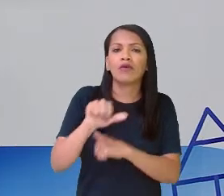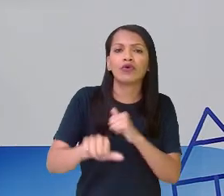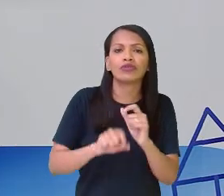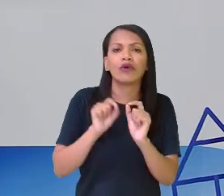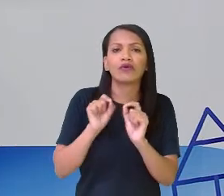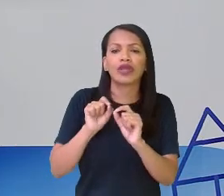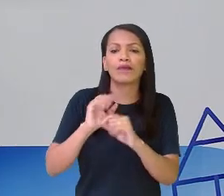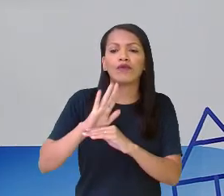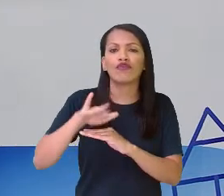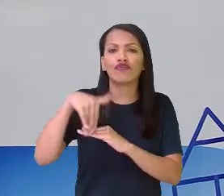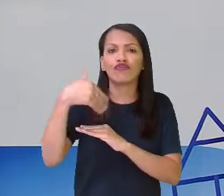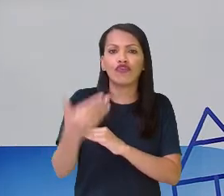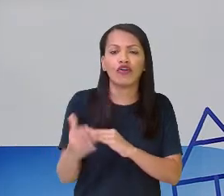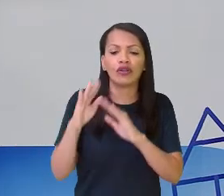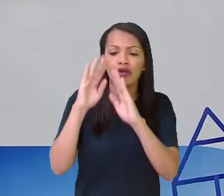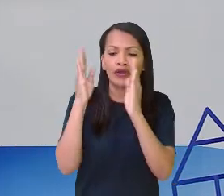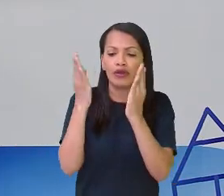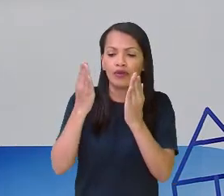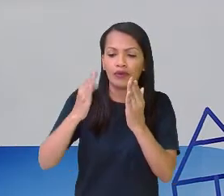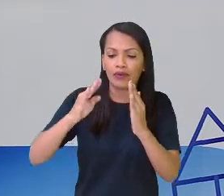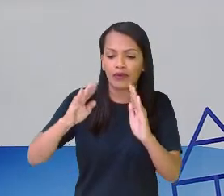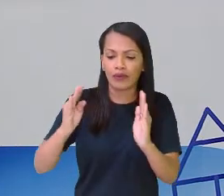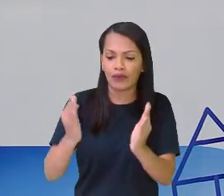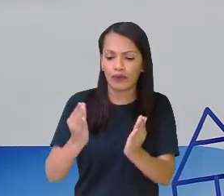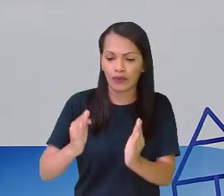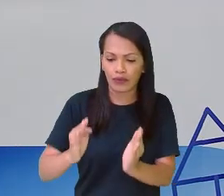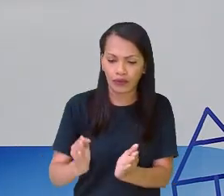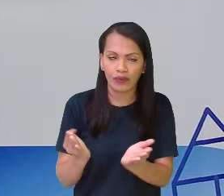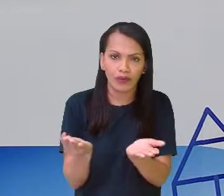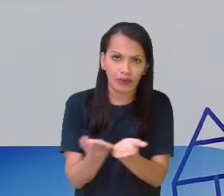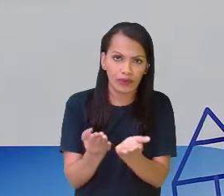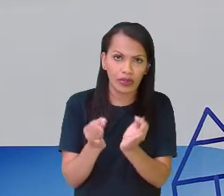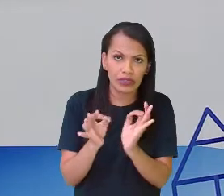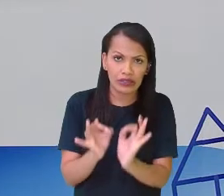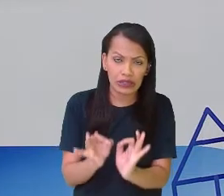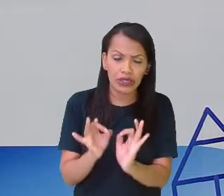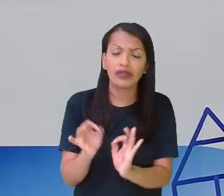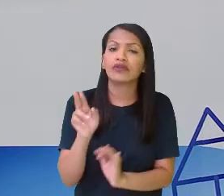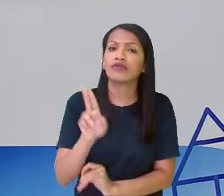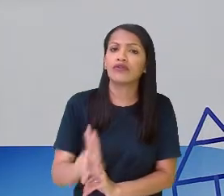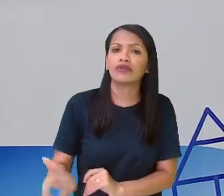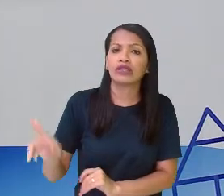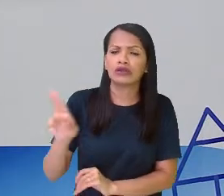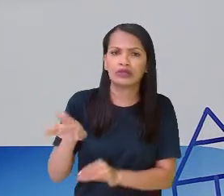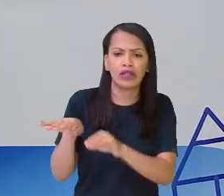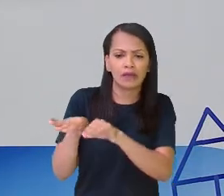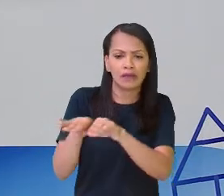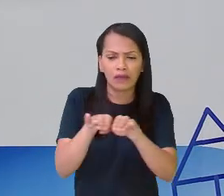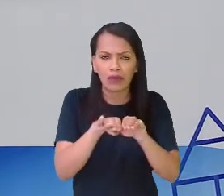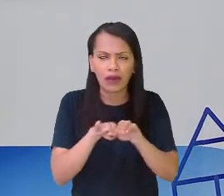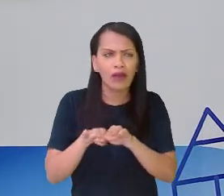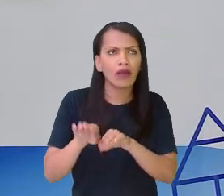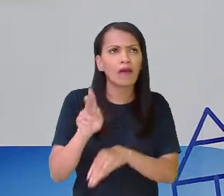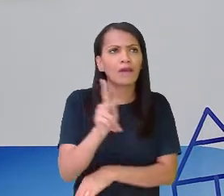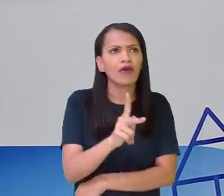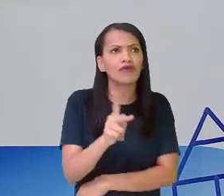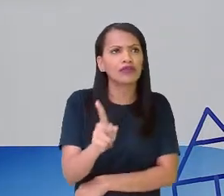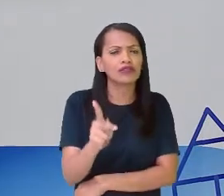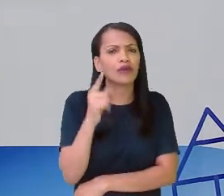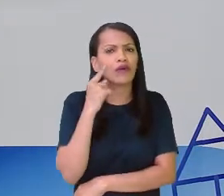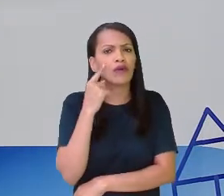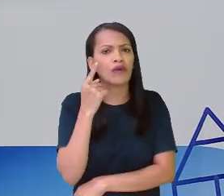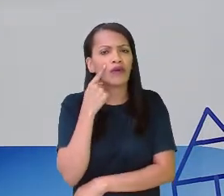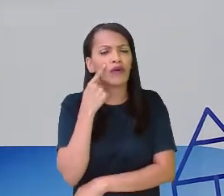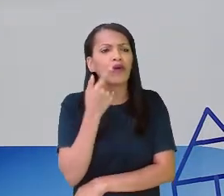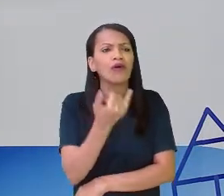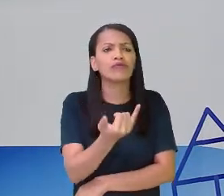é que importa? O padrão, a medida de capacidade que foi utilizada. Se você diz para mim, professora, eu quero